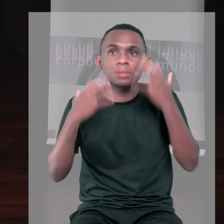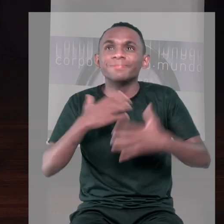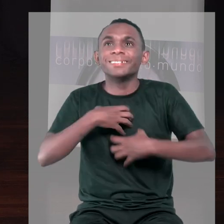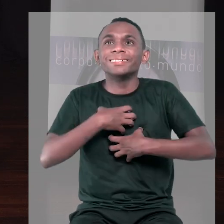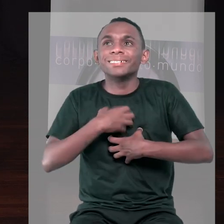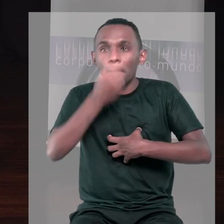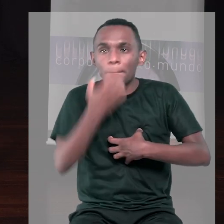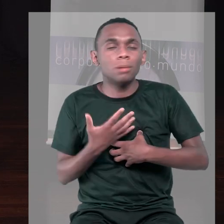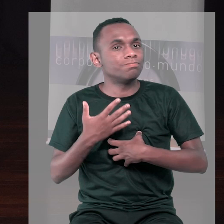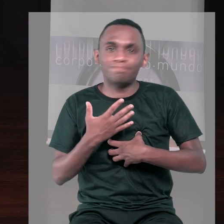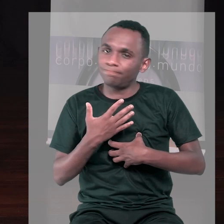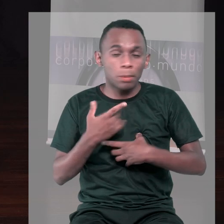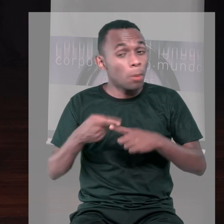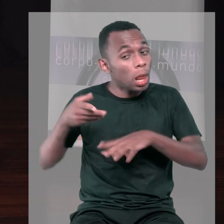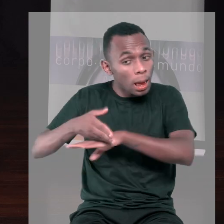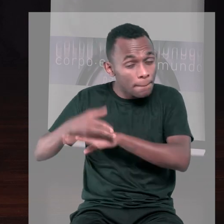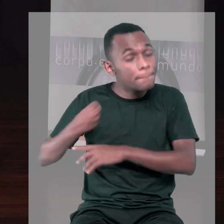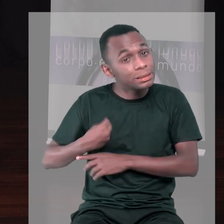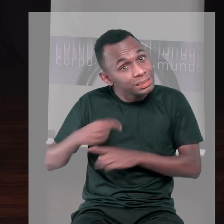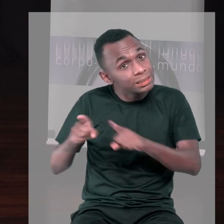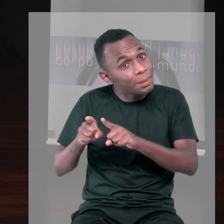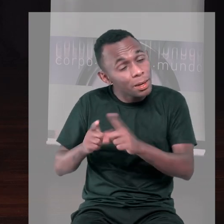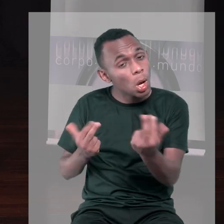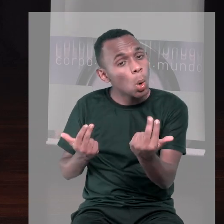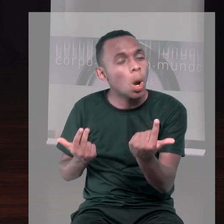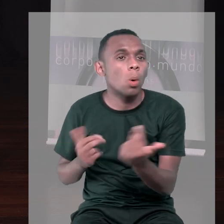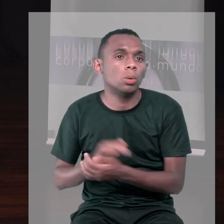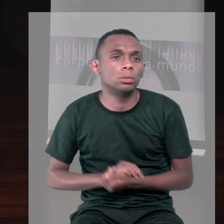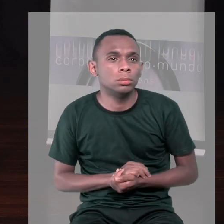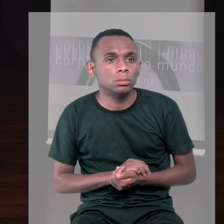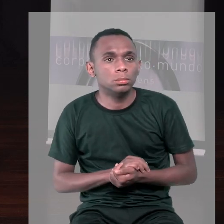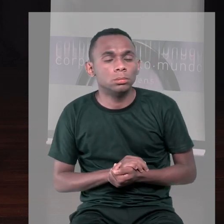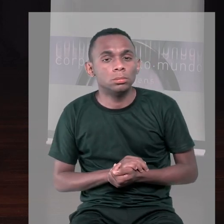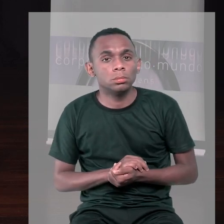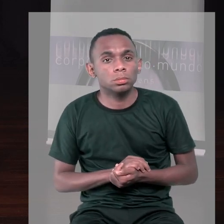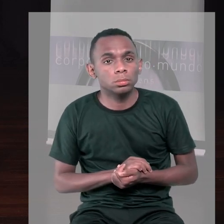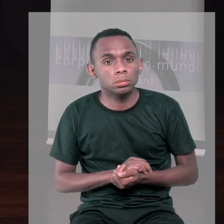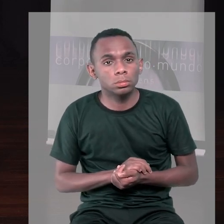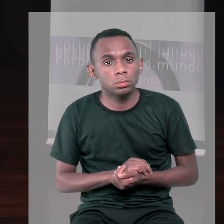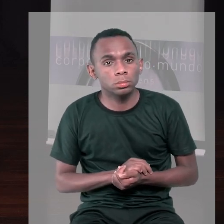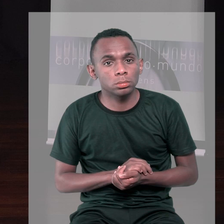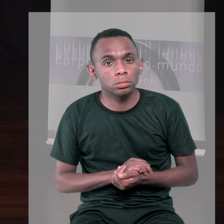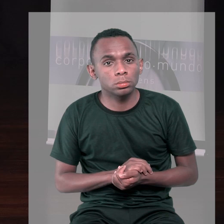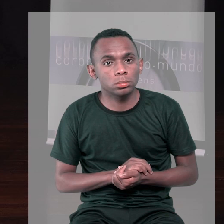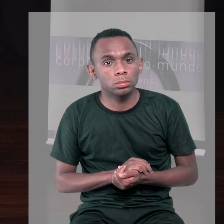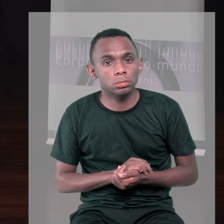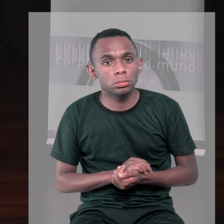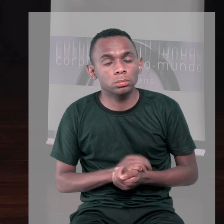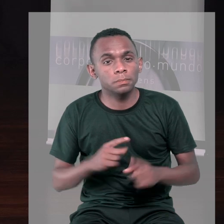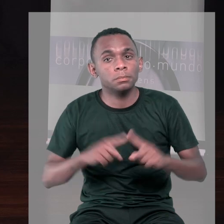mais, um outro ponto da polêmica é uma expressão que aparece no título do livro